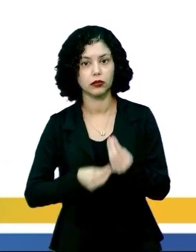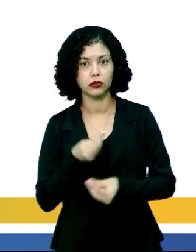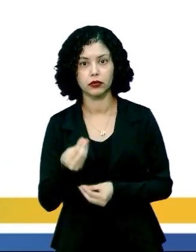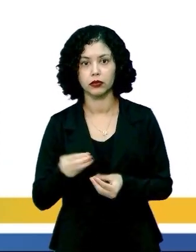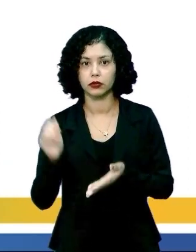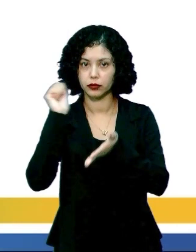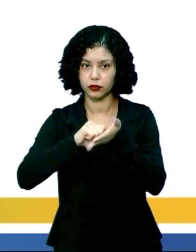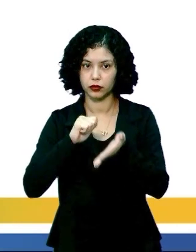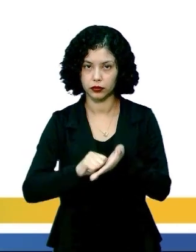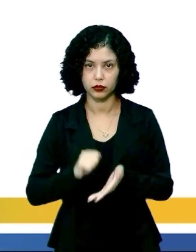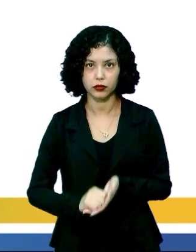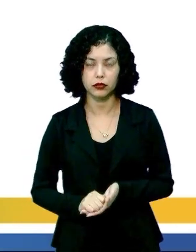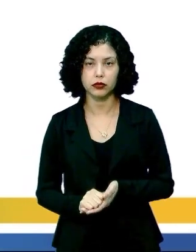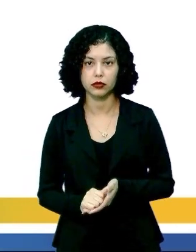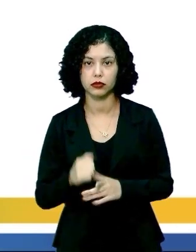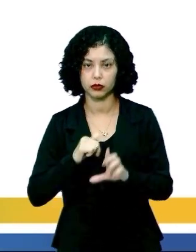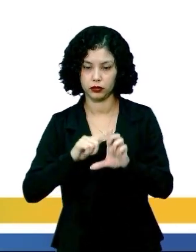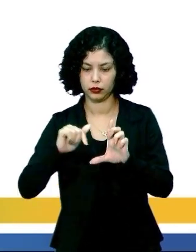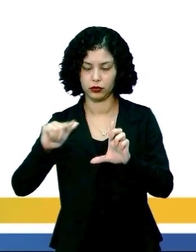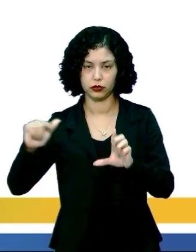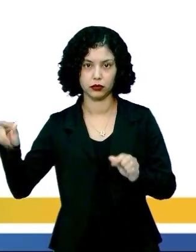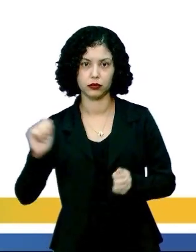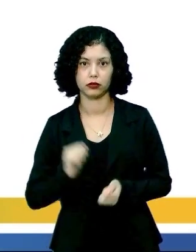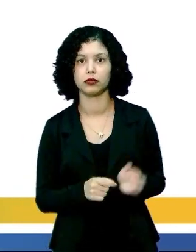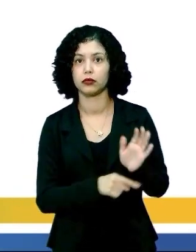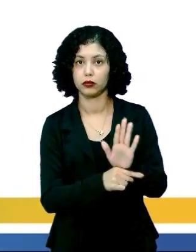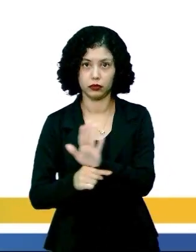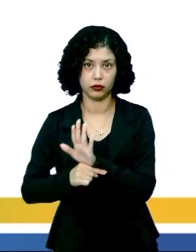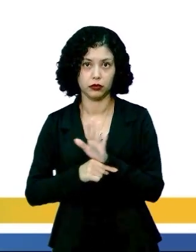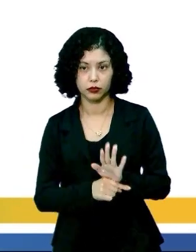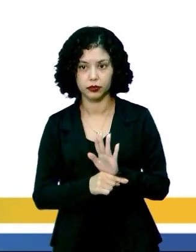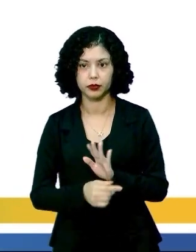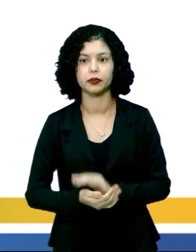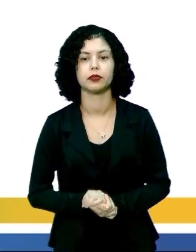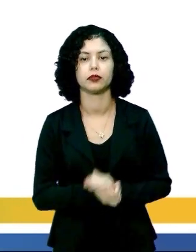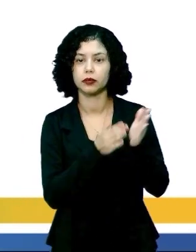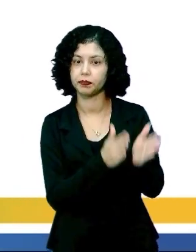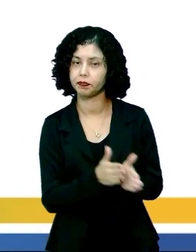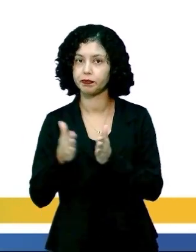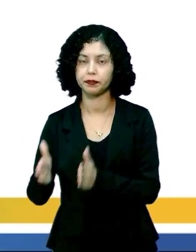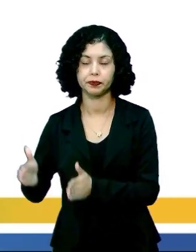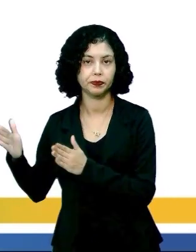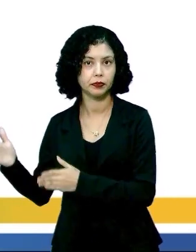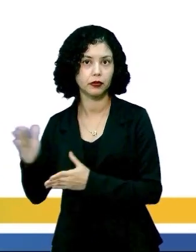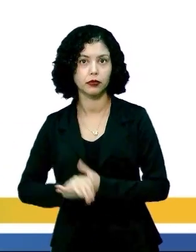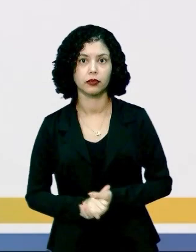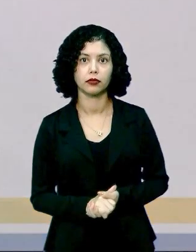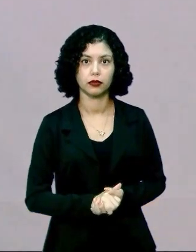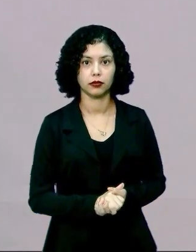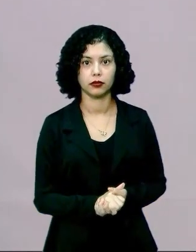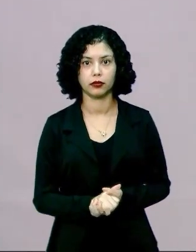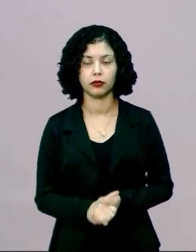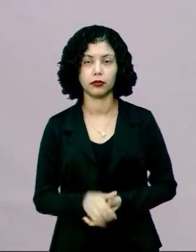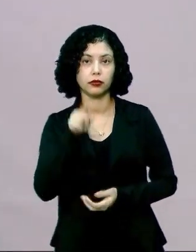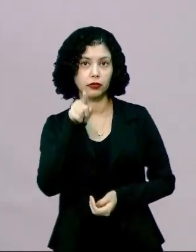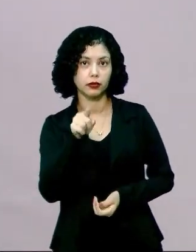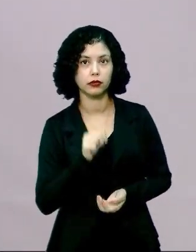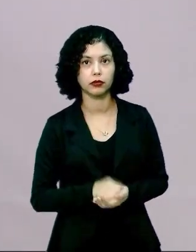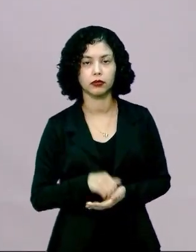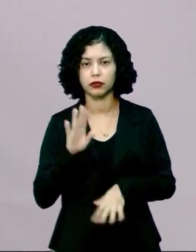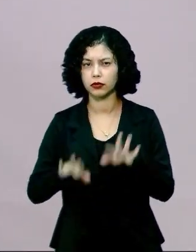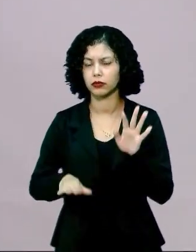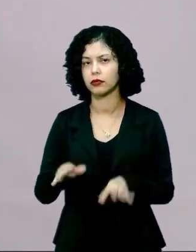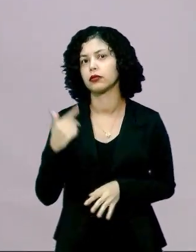deixando escrito com o gráfico do lado, mostrando passo a passo, para que vocês, às